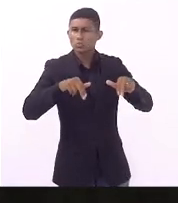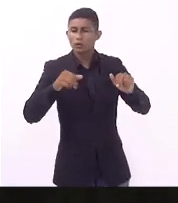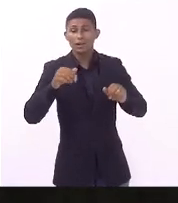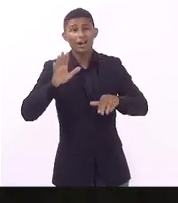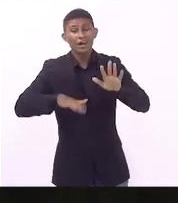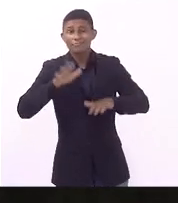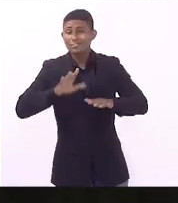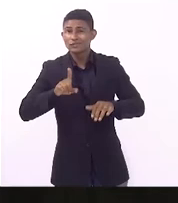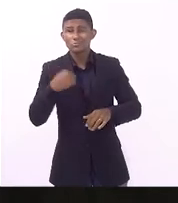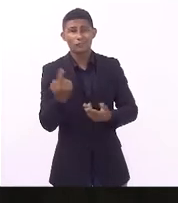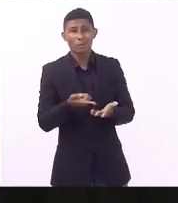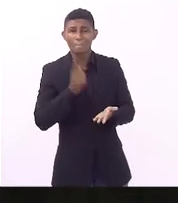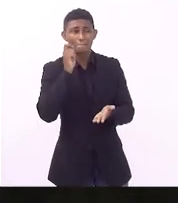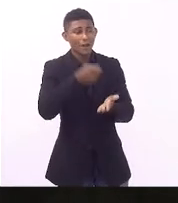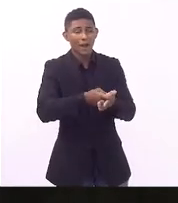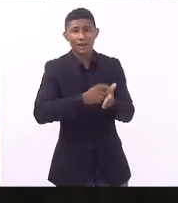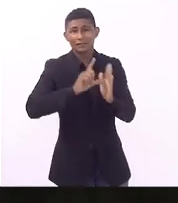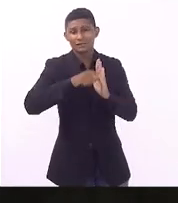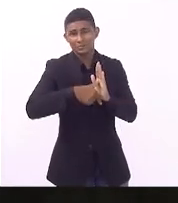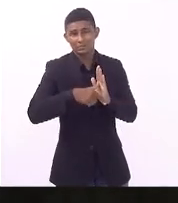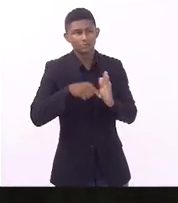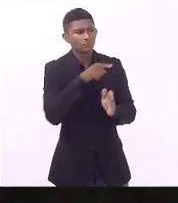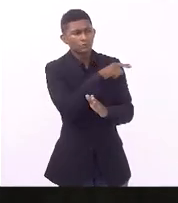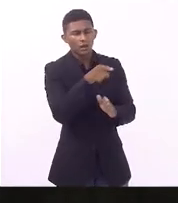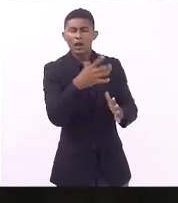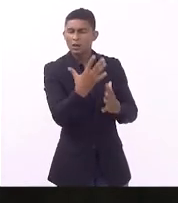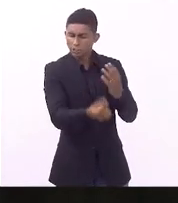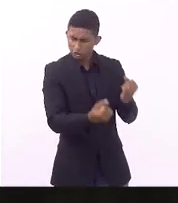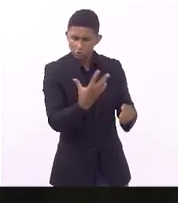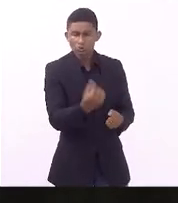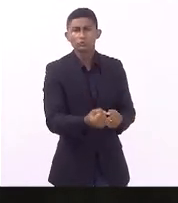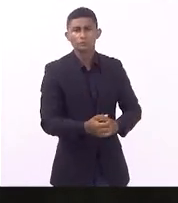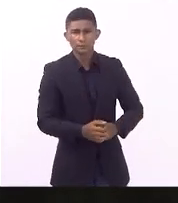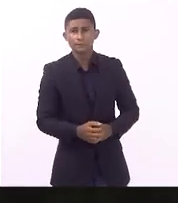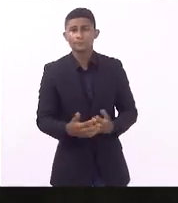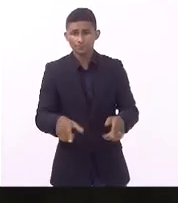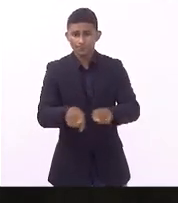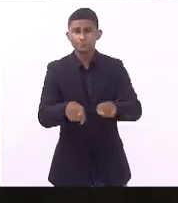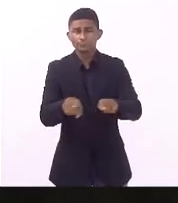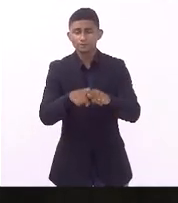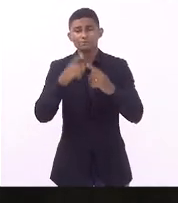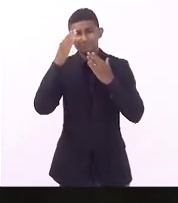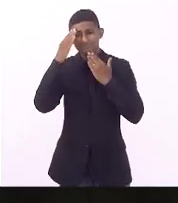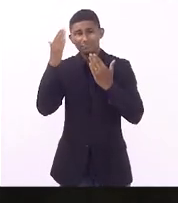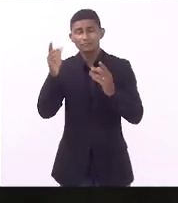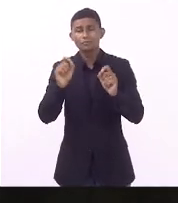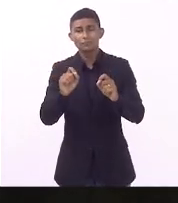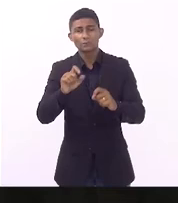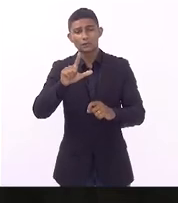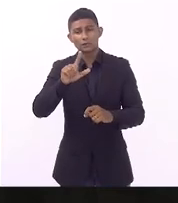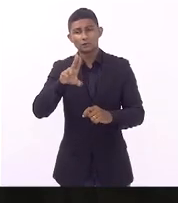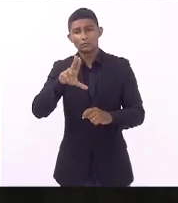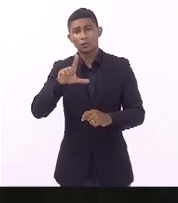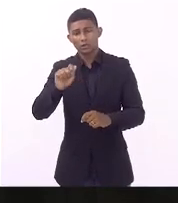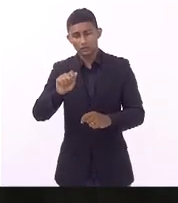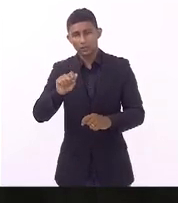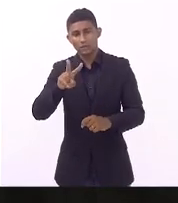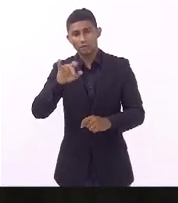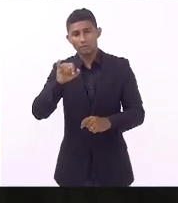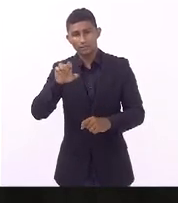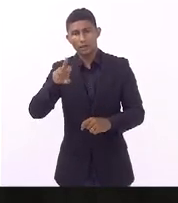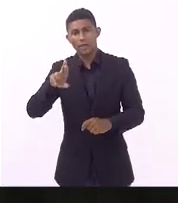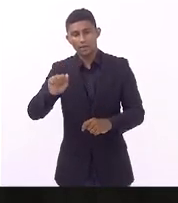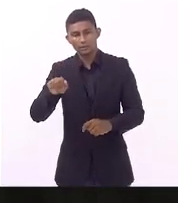foram solidários até conseguirmos colocar as finanças em ordem. Um agradecimento muito especial ao Lula Vieira, um dos mais